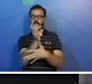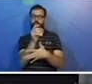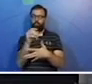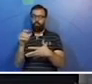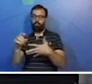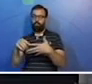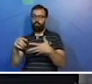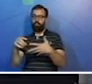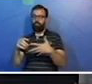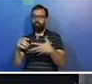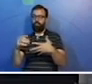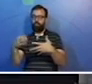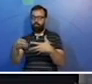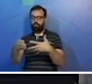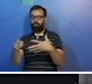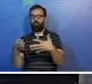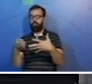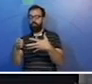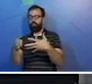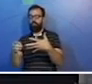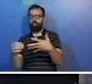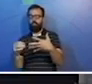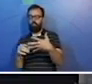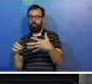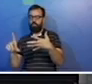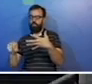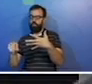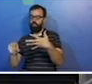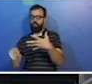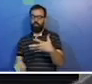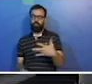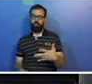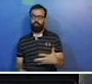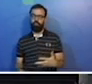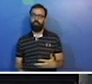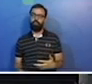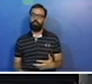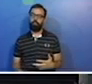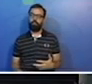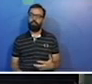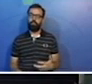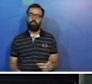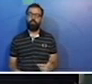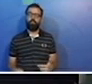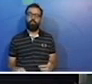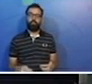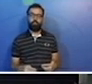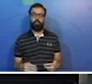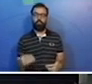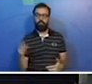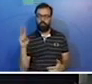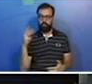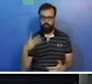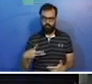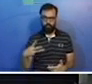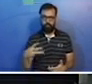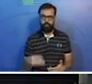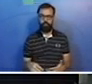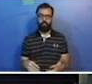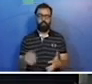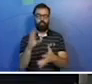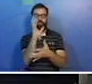carpa, truta, martim pescador. Cadeia alimentar 3, de novo eu vou continuar aqui na